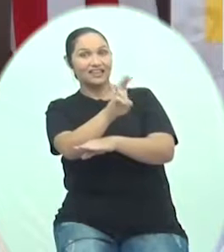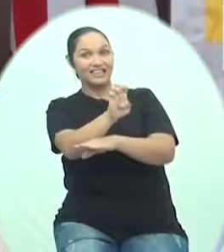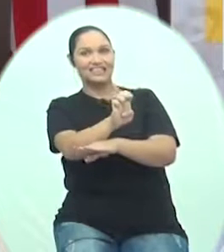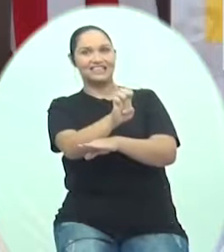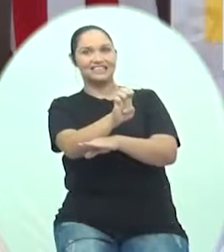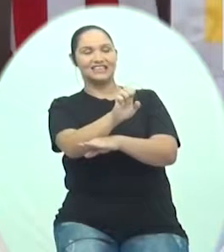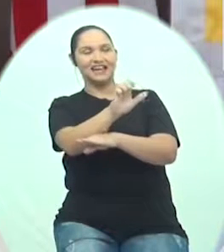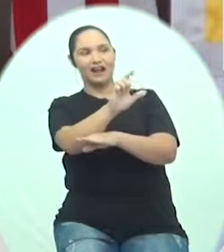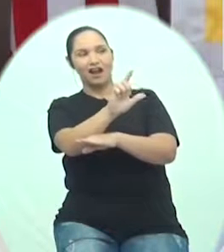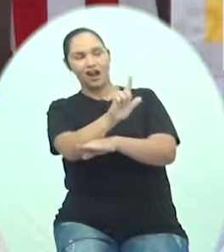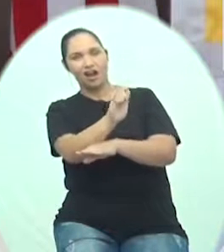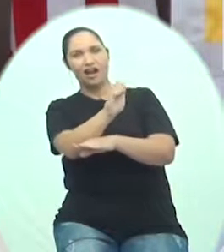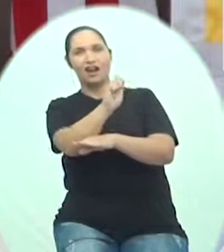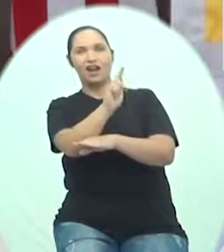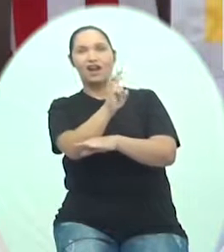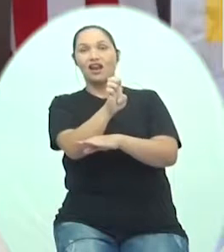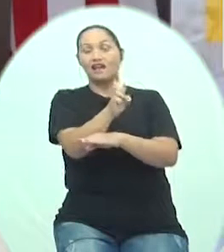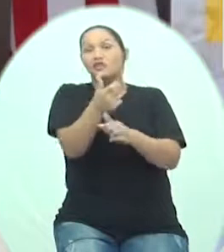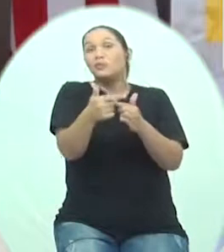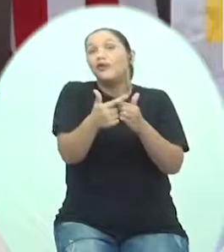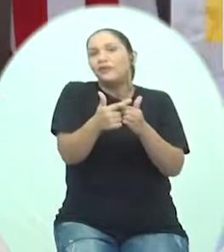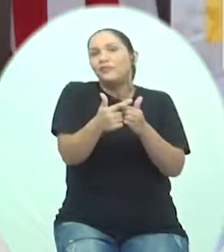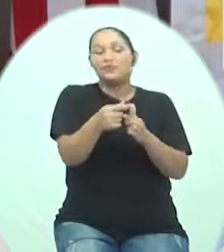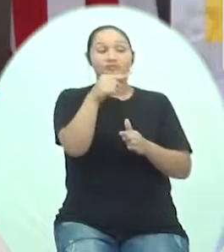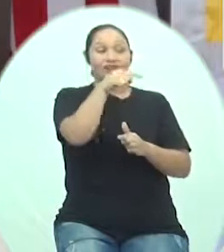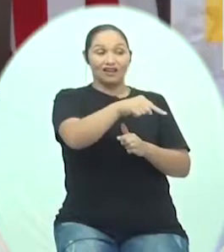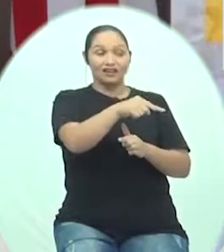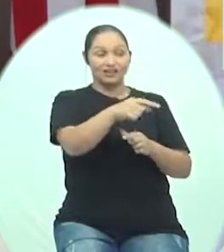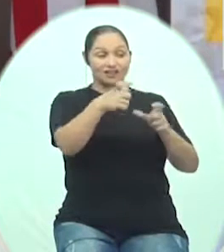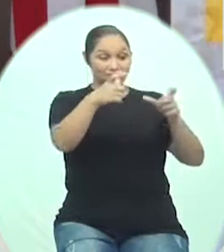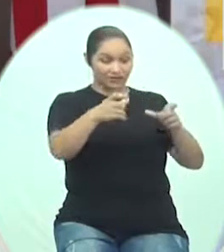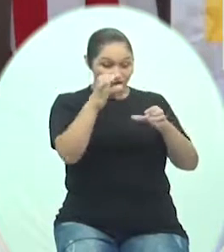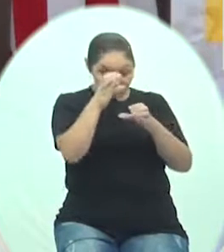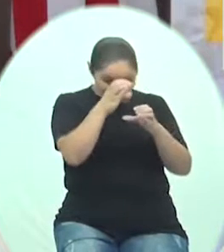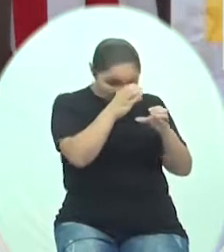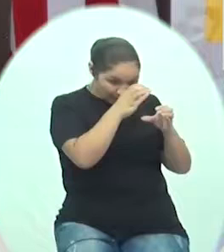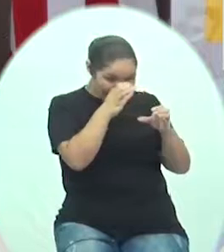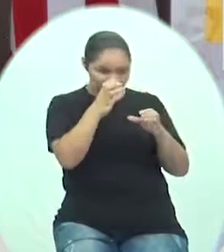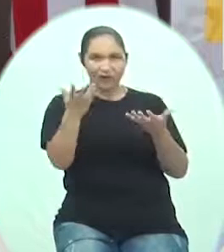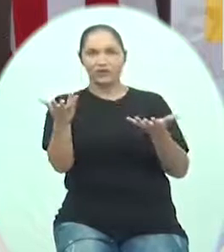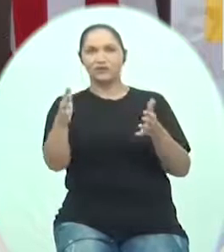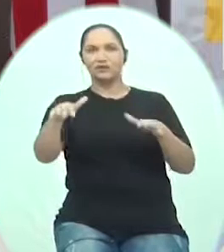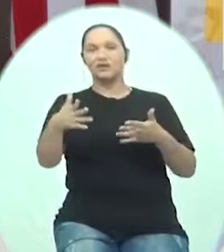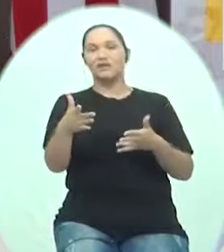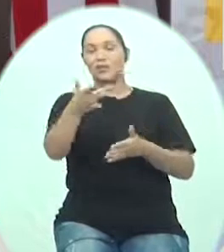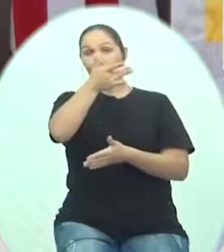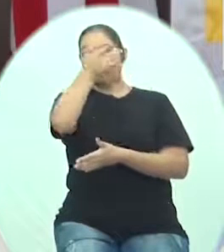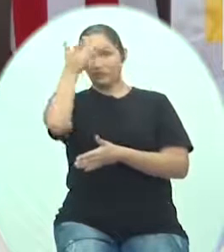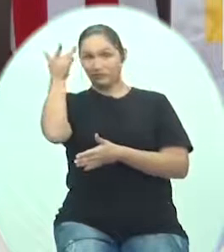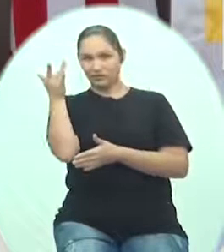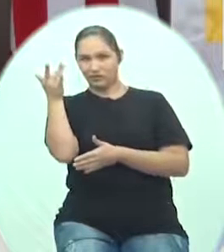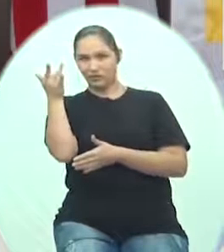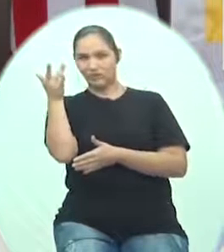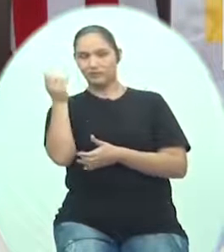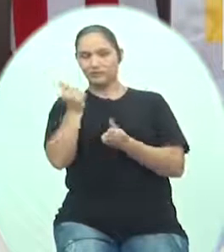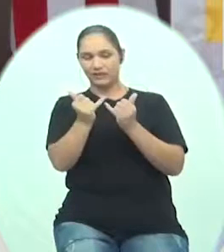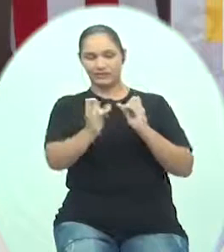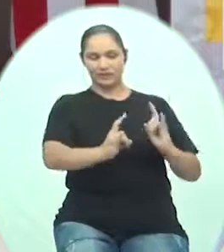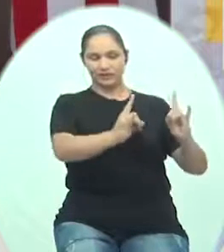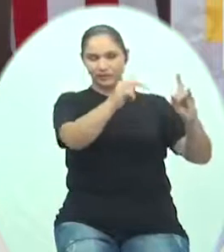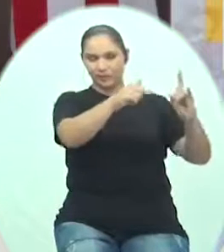ali para fazer um exame automaticamente o jejum automaticamente já vai ter que ir numa